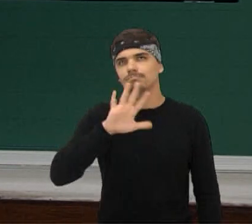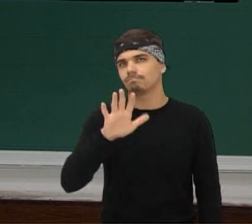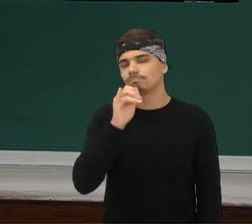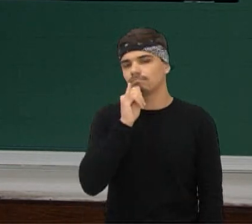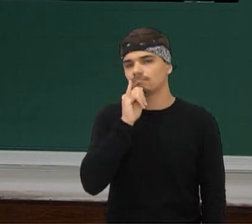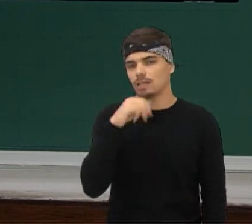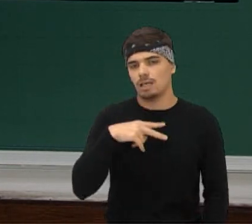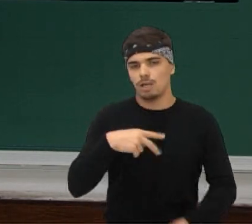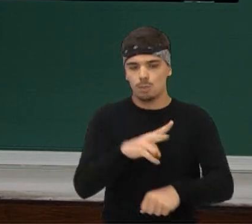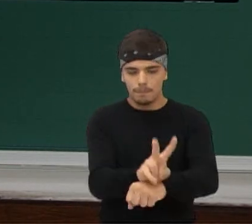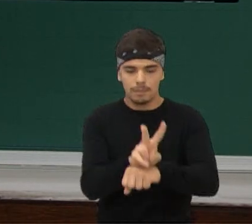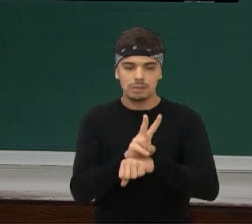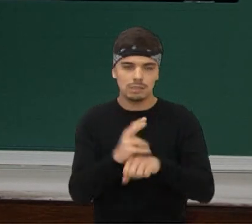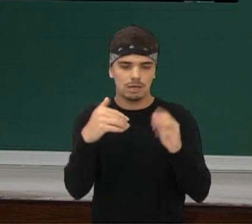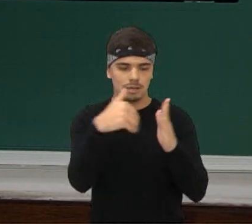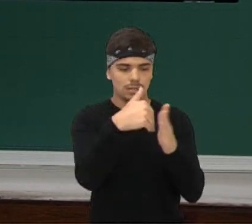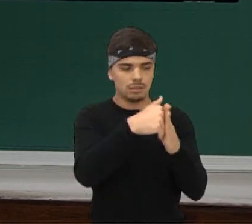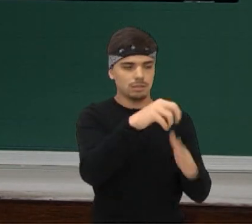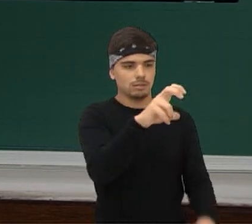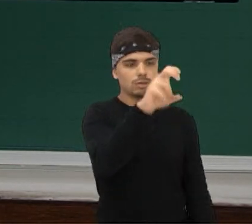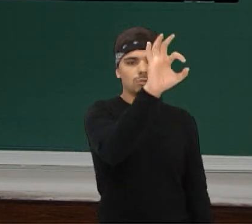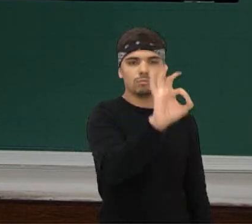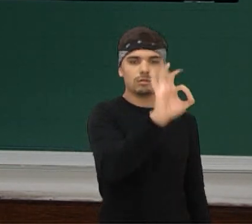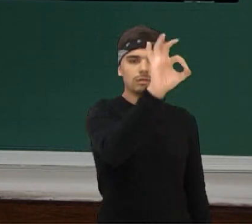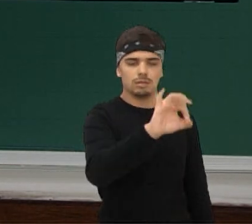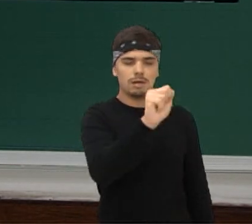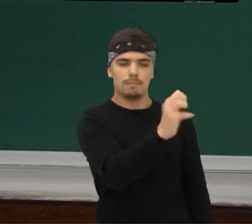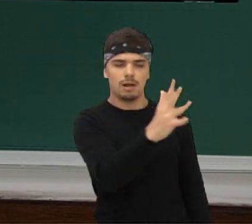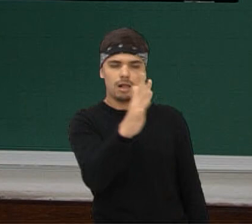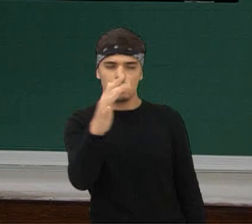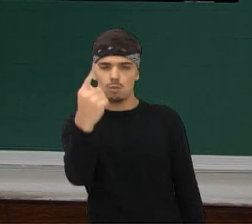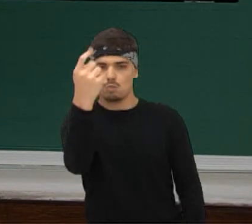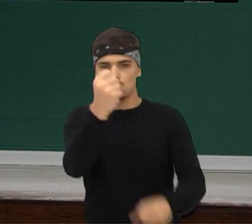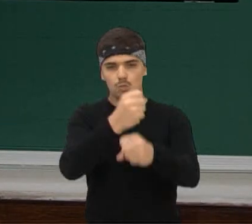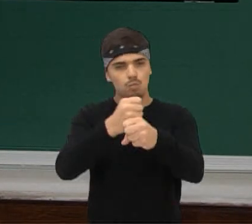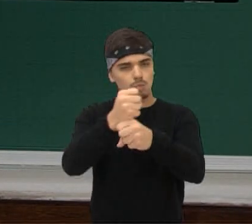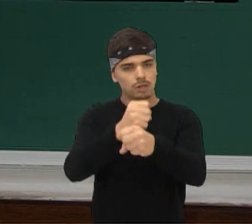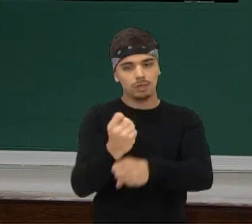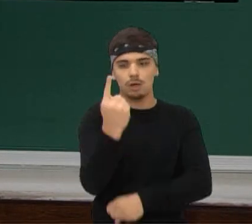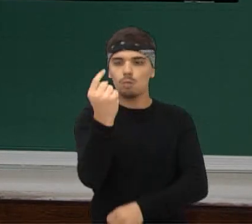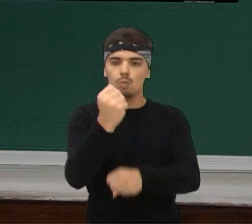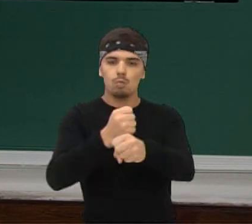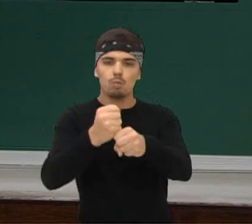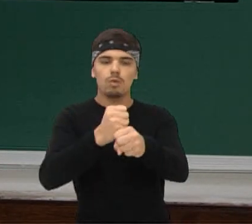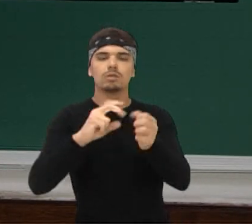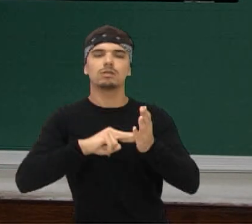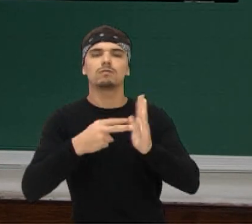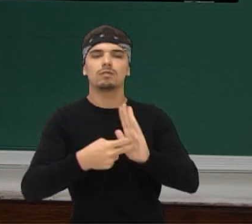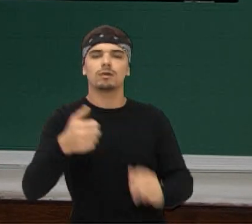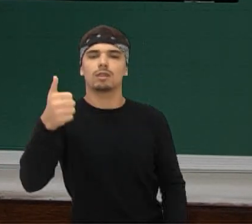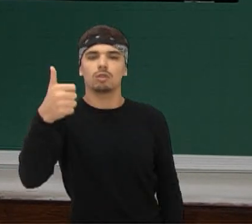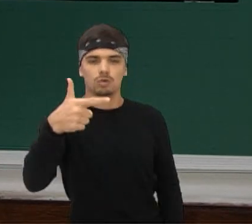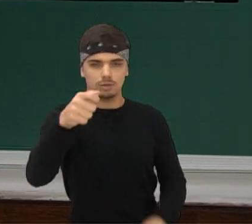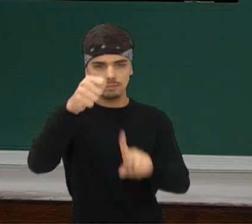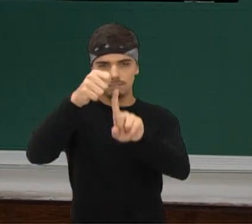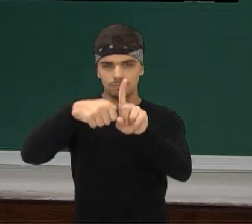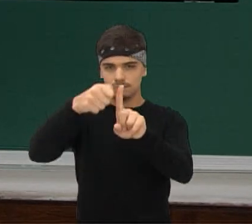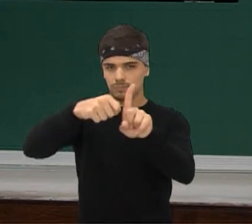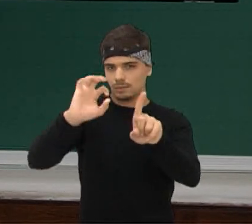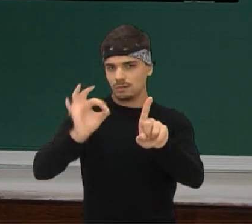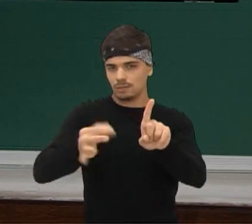eu emprestei a uma taxa de 5% durante um ano. Então, esse um ano significa 12